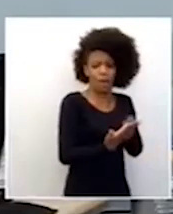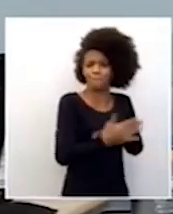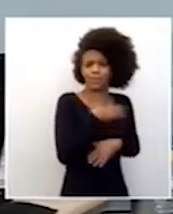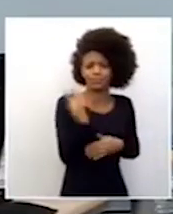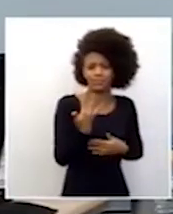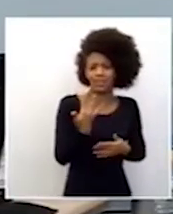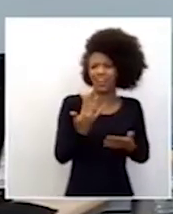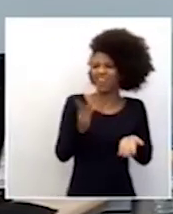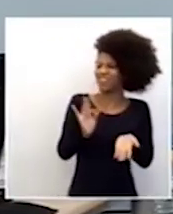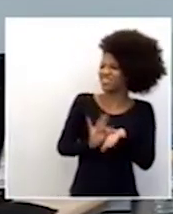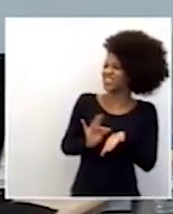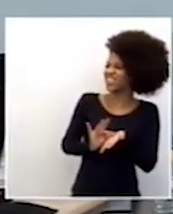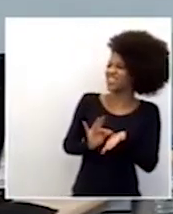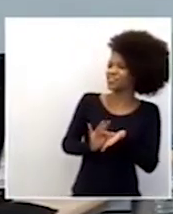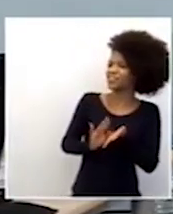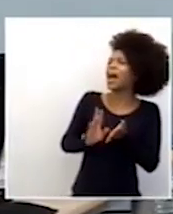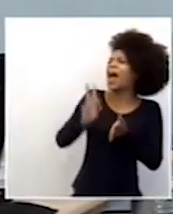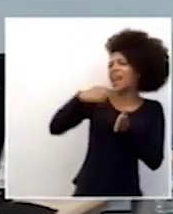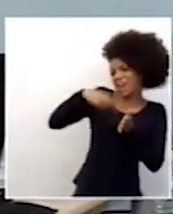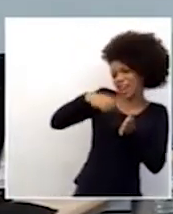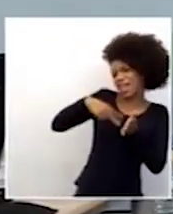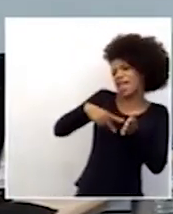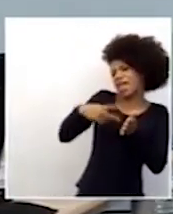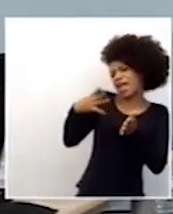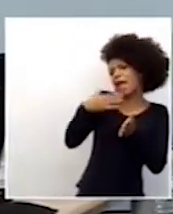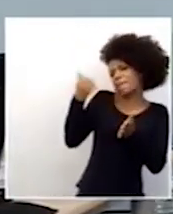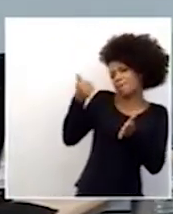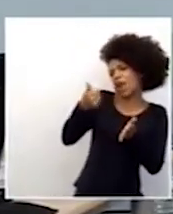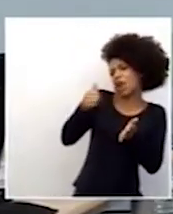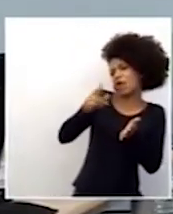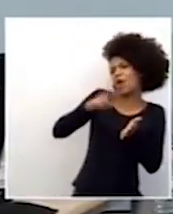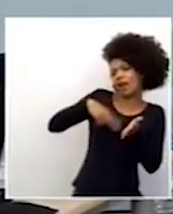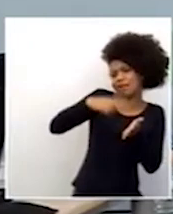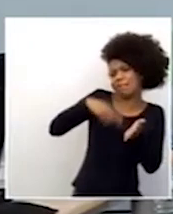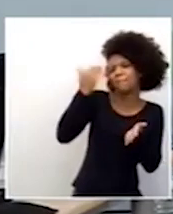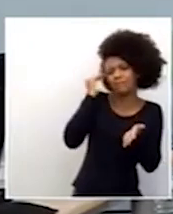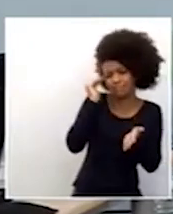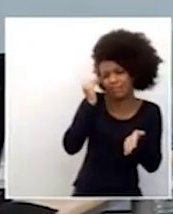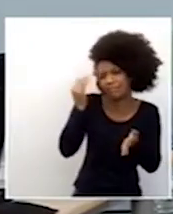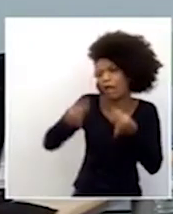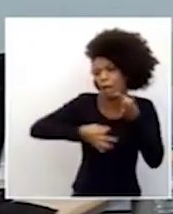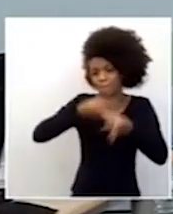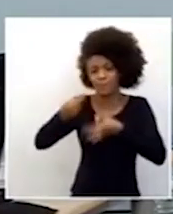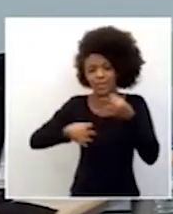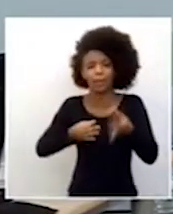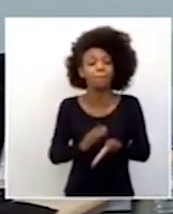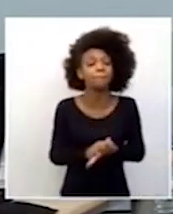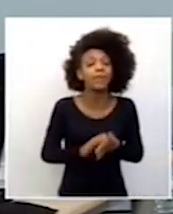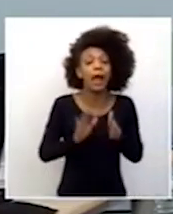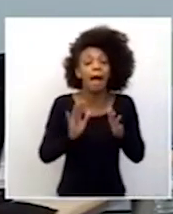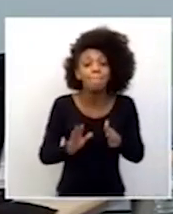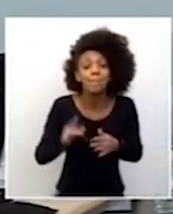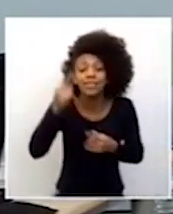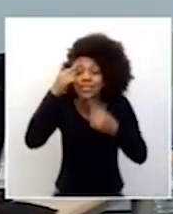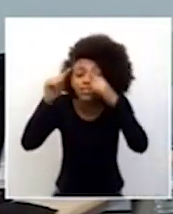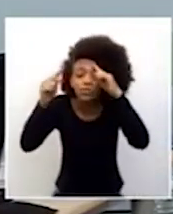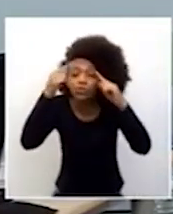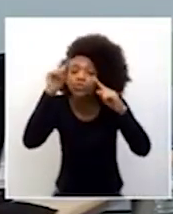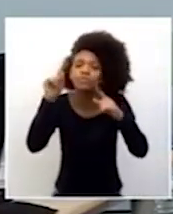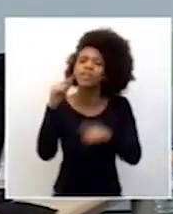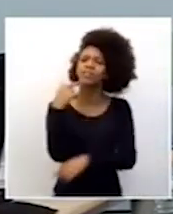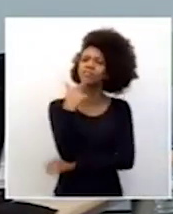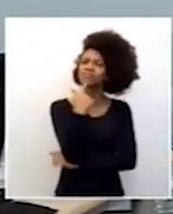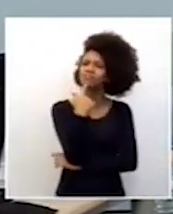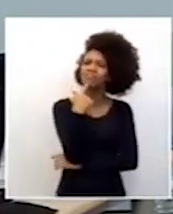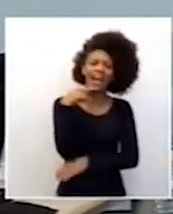Gente, leia para poder ter a sua opinião sobre este livro. Mas a dúvida que mais percorre não é